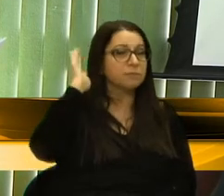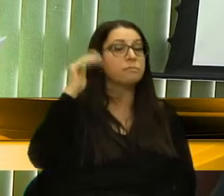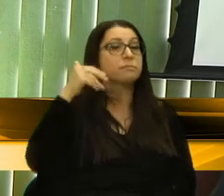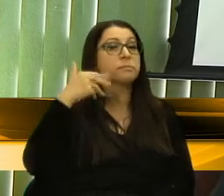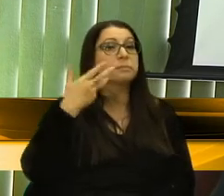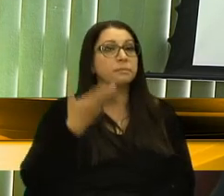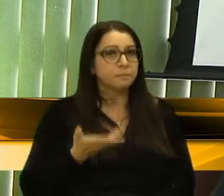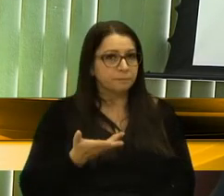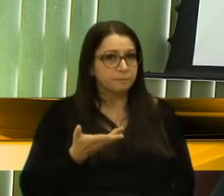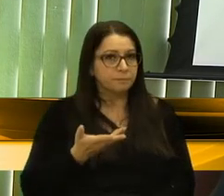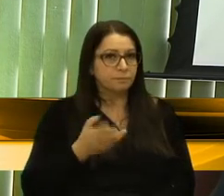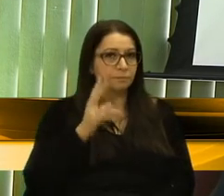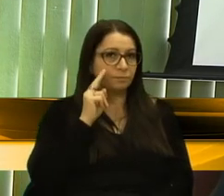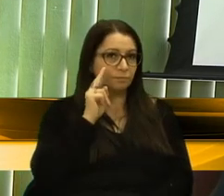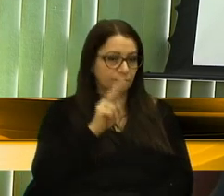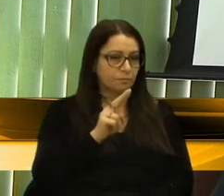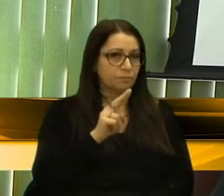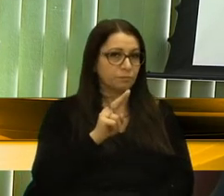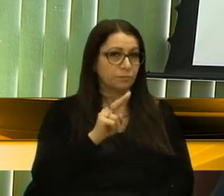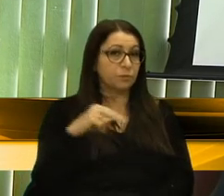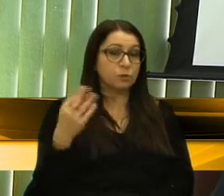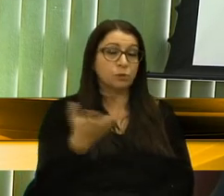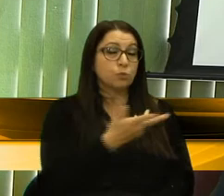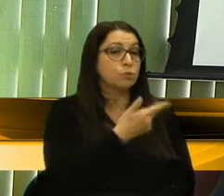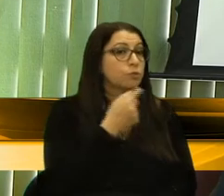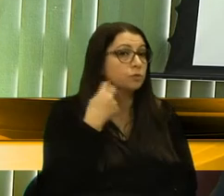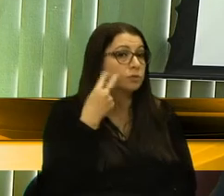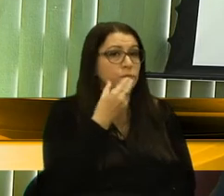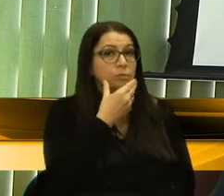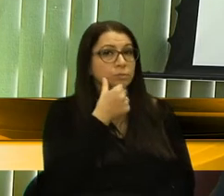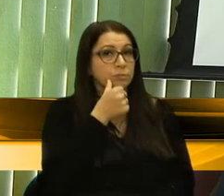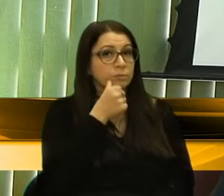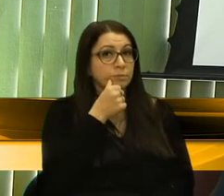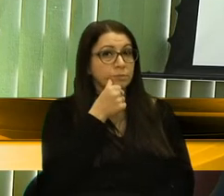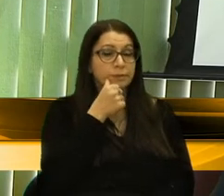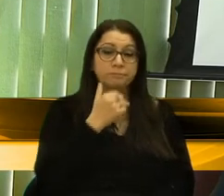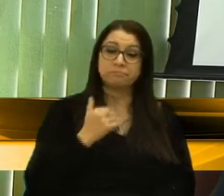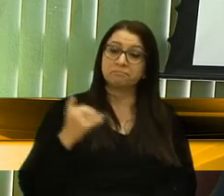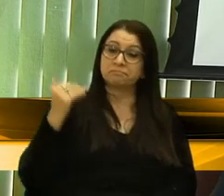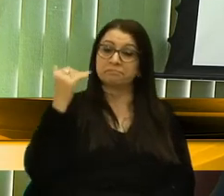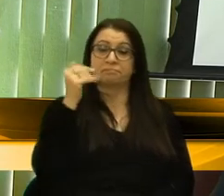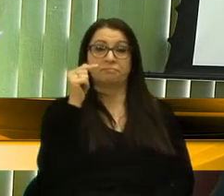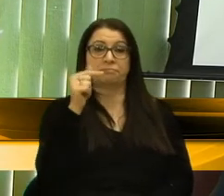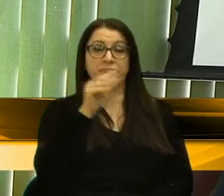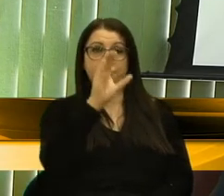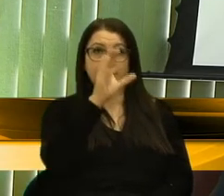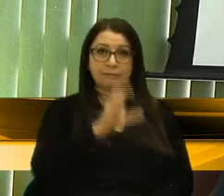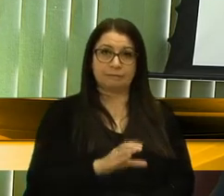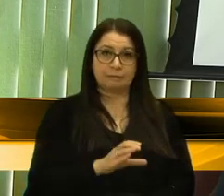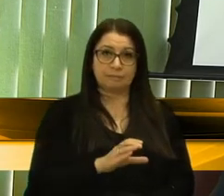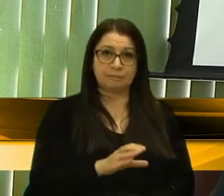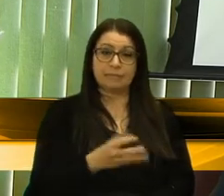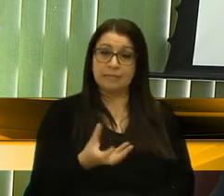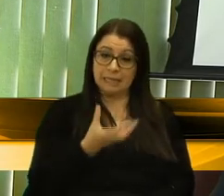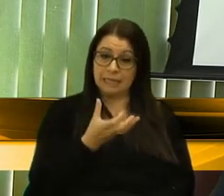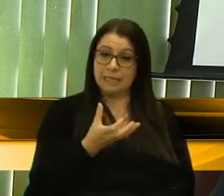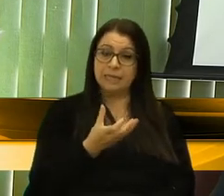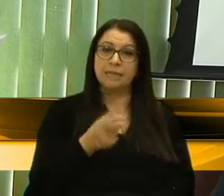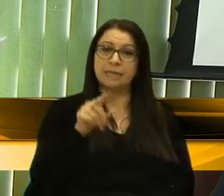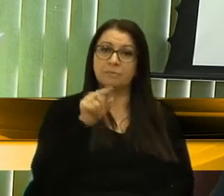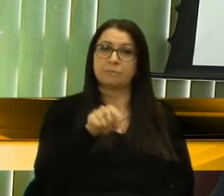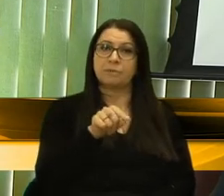Então, vejam, senhores vereadores, a audácia desse cidadão, querer incutir